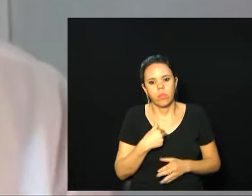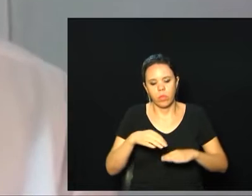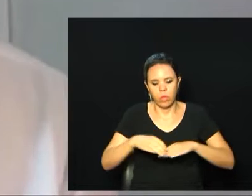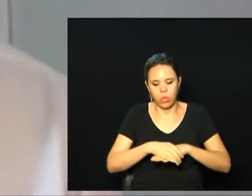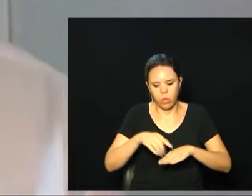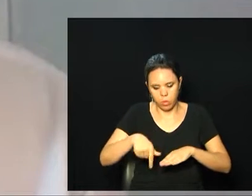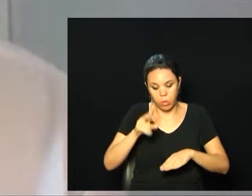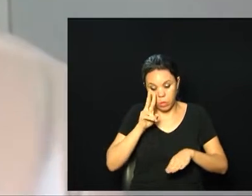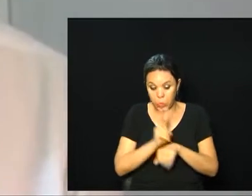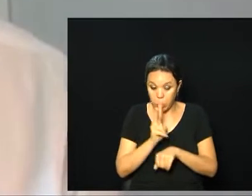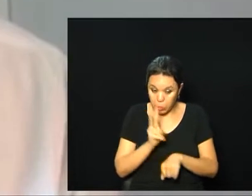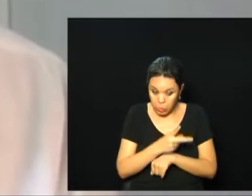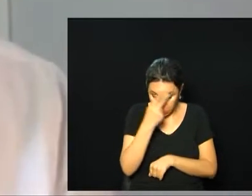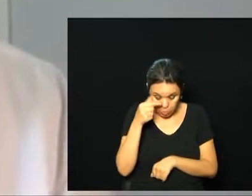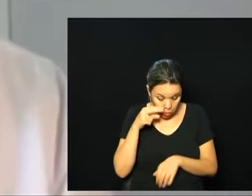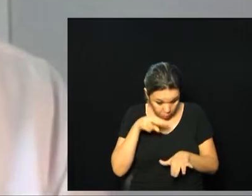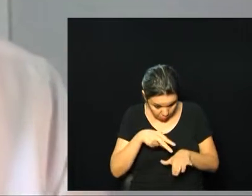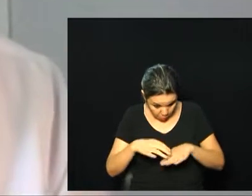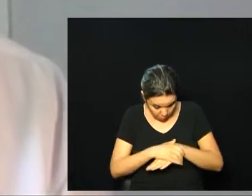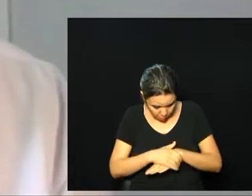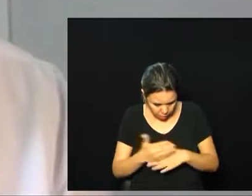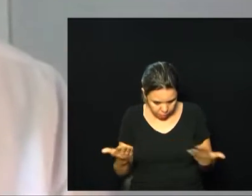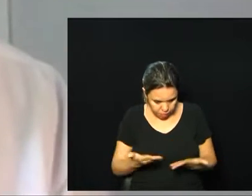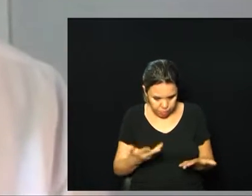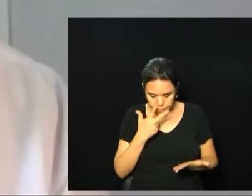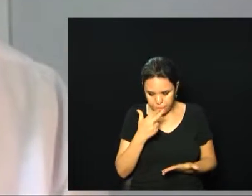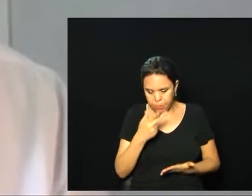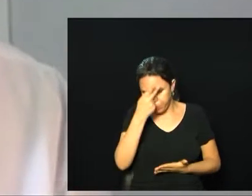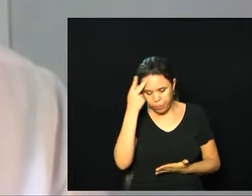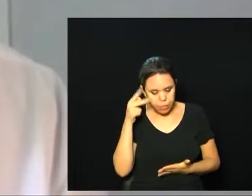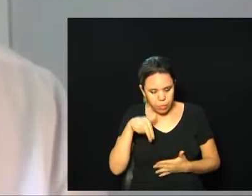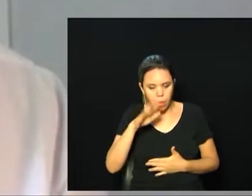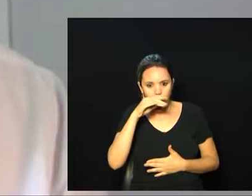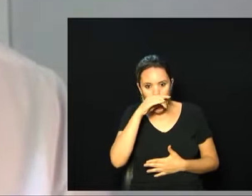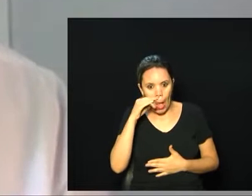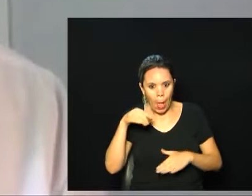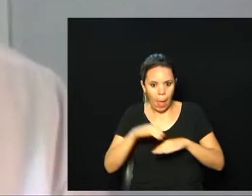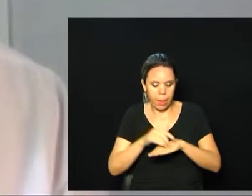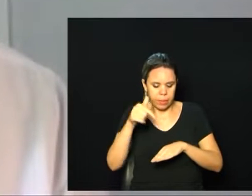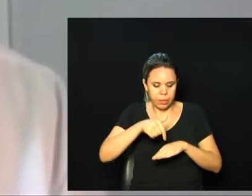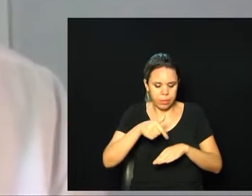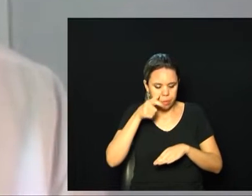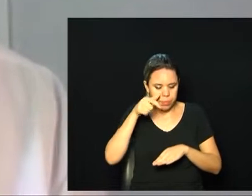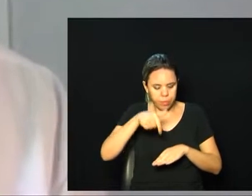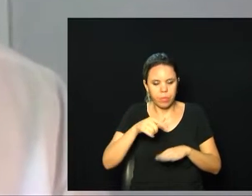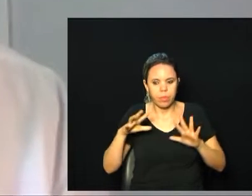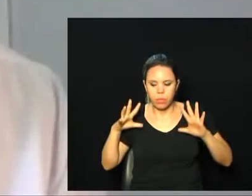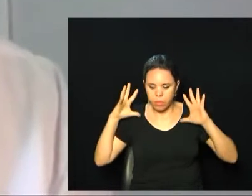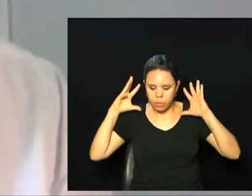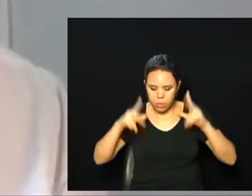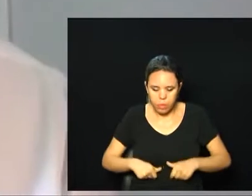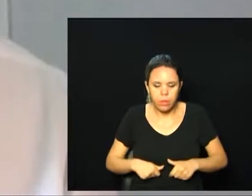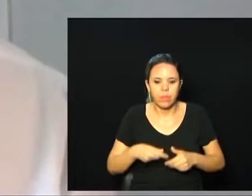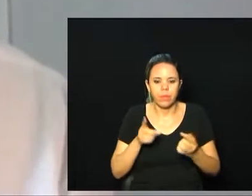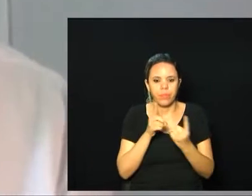que é a primeira coisa que as pessoas olham, tá? Hoje, parece que as pessoas estão olhando mais do que o sapato, estão olhando realmente como um todo. Então, se você vai